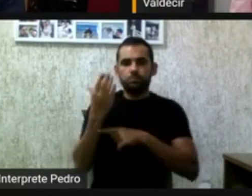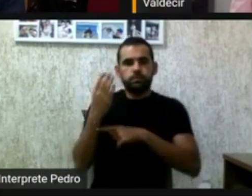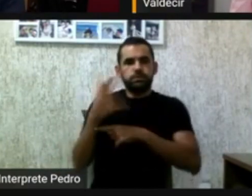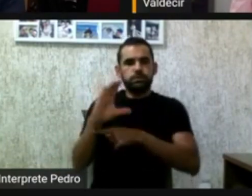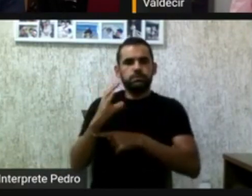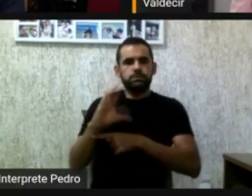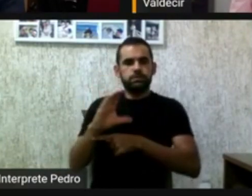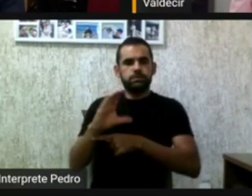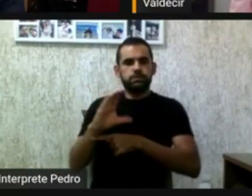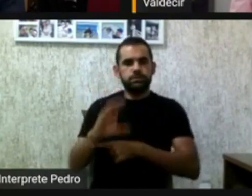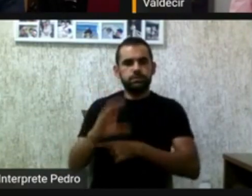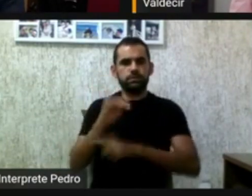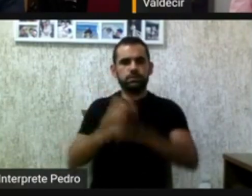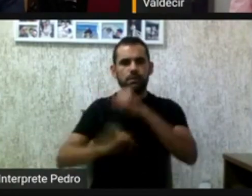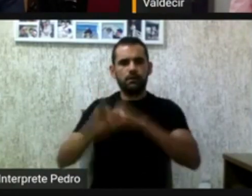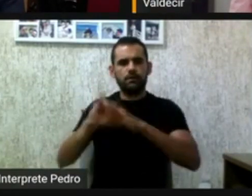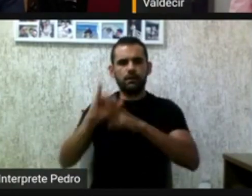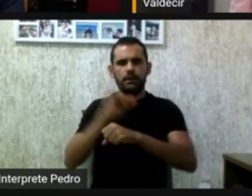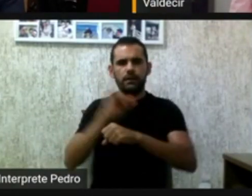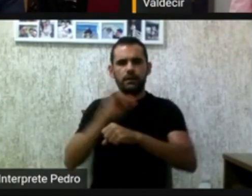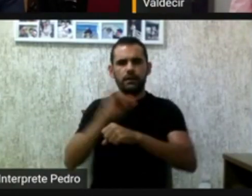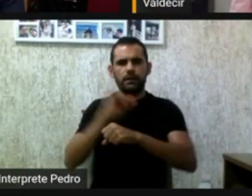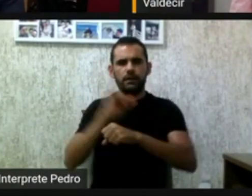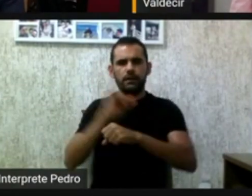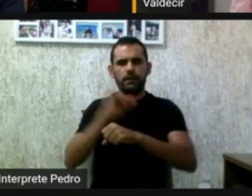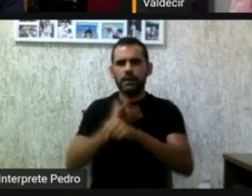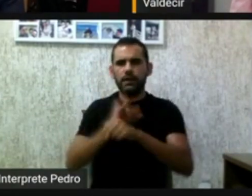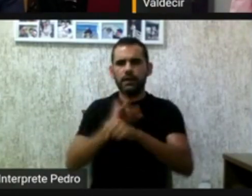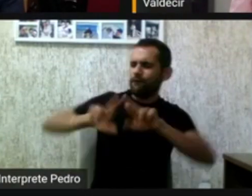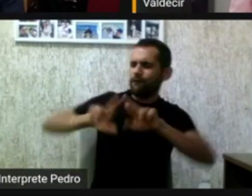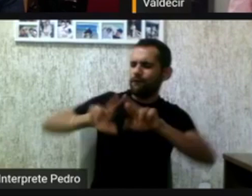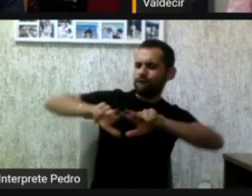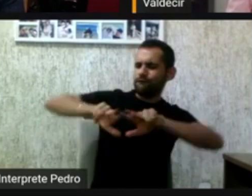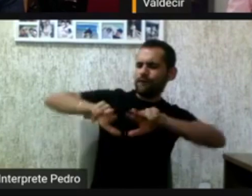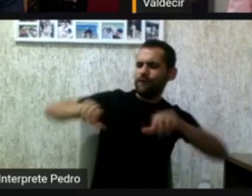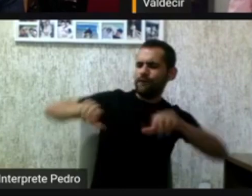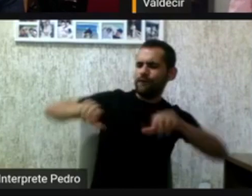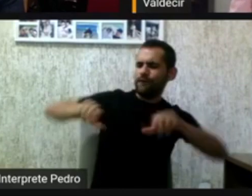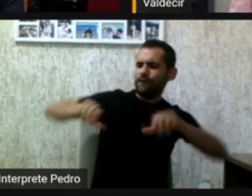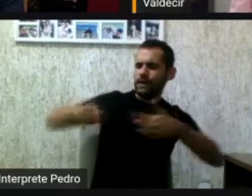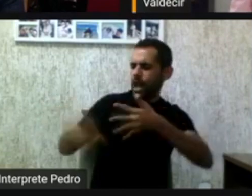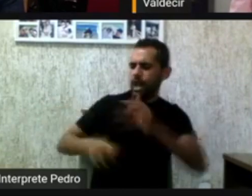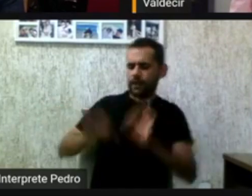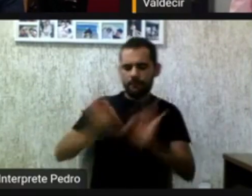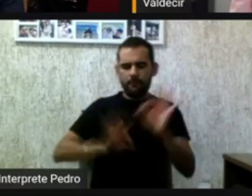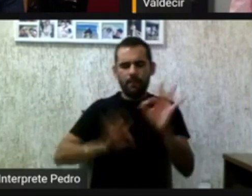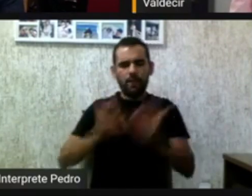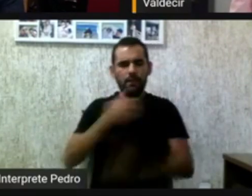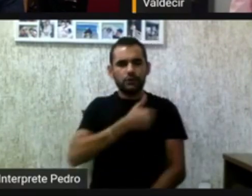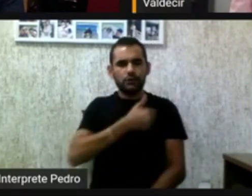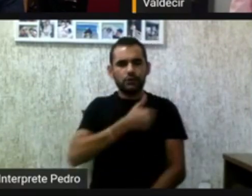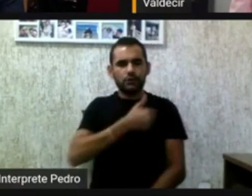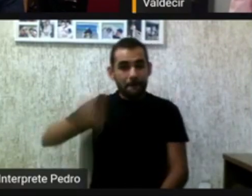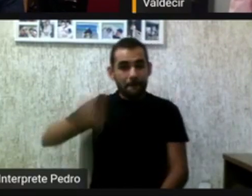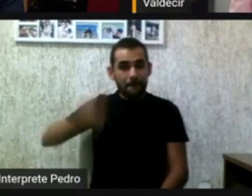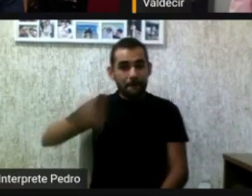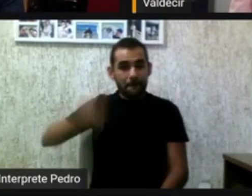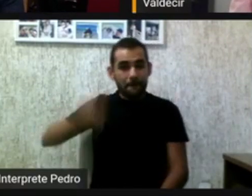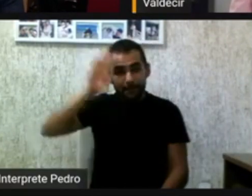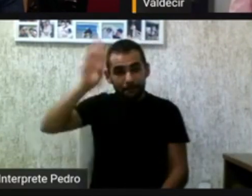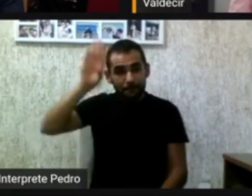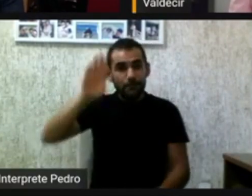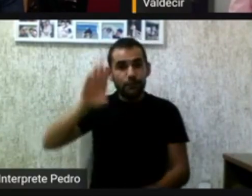aí, mostrando vários tópicos do nosso plano de governo, né? E uma questão muito importante do nosso plano de governo